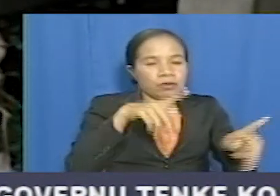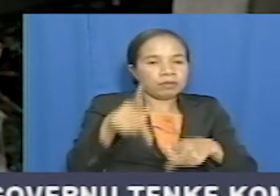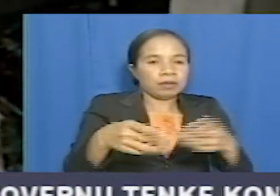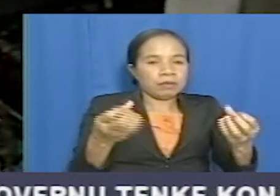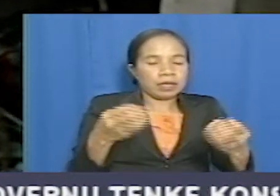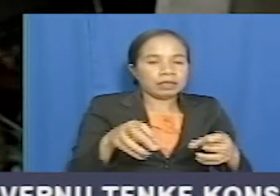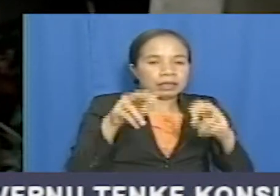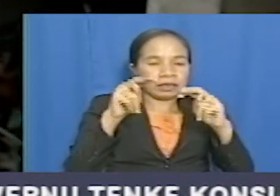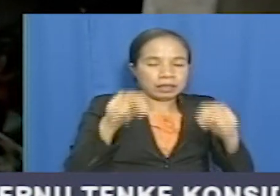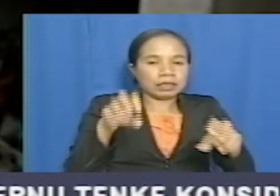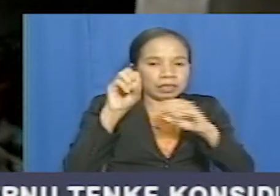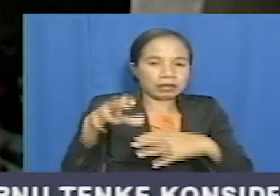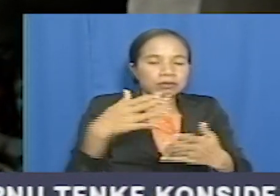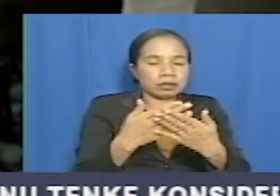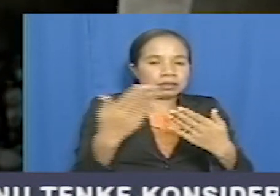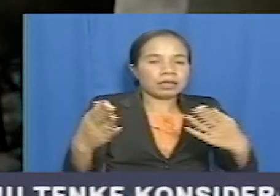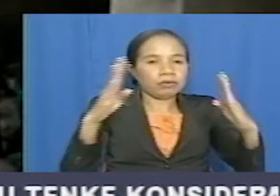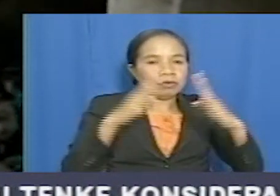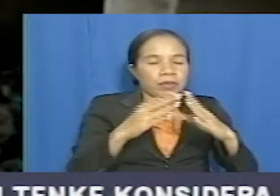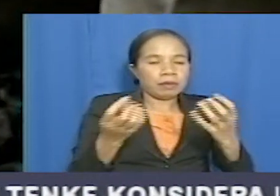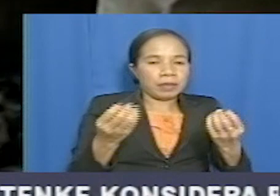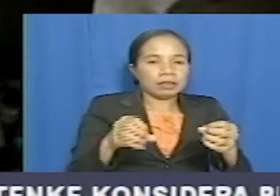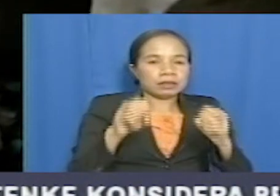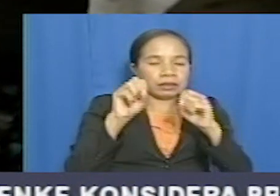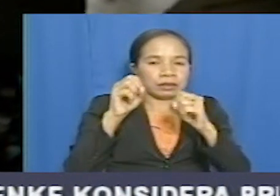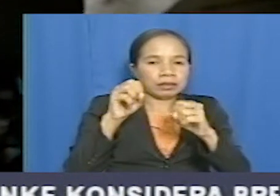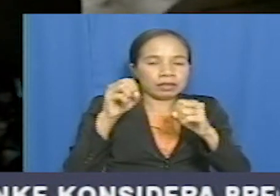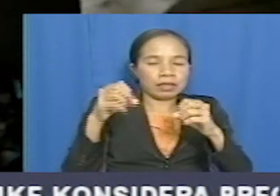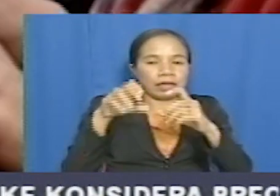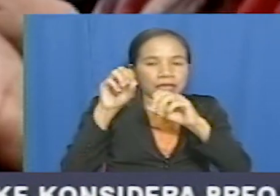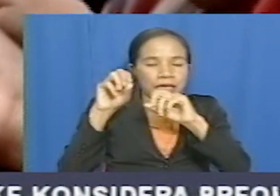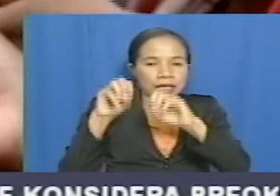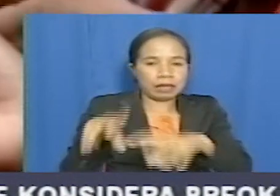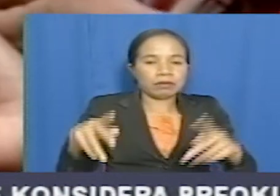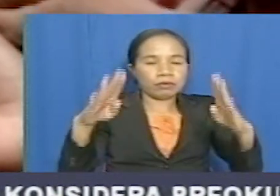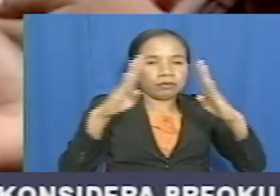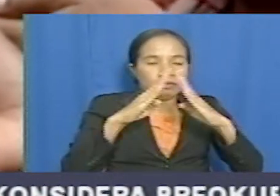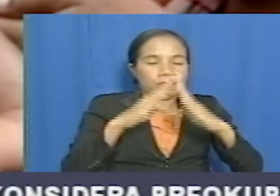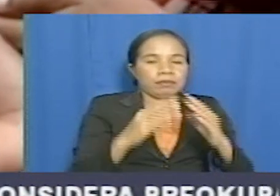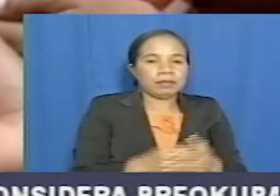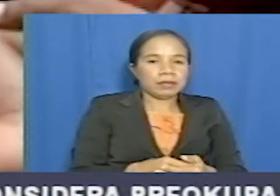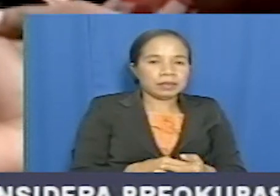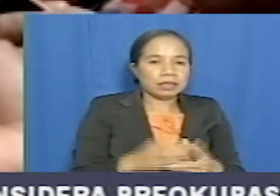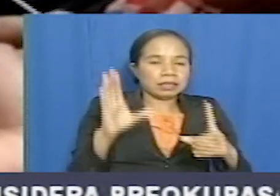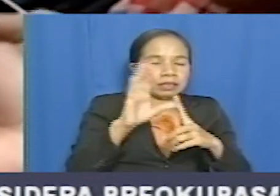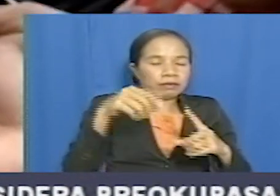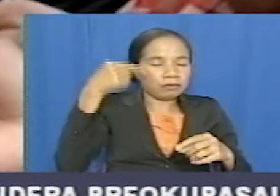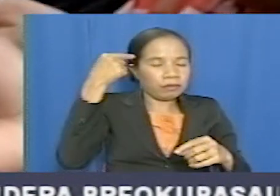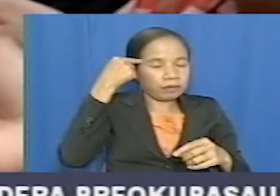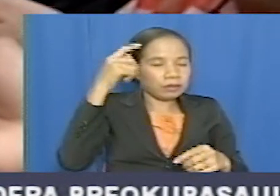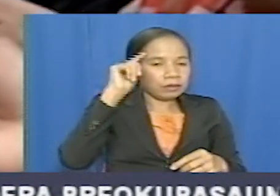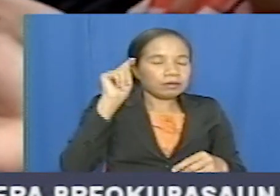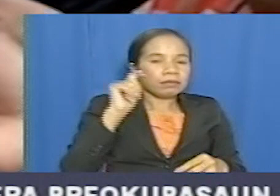tenki lá concessão, um malarão, no balumos lá com ela fatem, no selo tam. Sefigo, varão, taur, matanrua, nebe afoim,